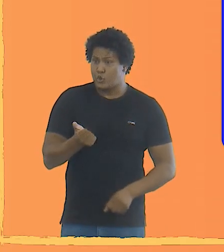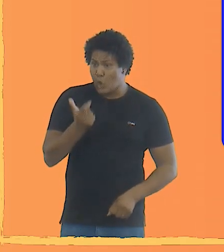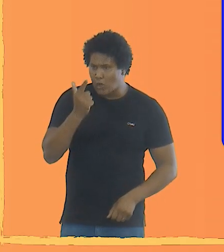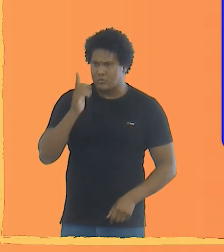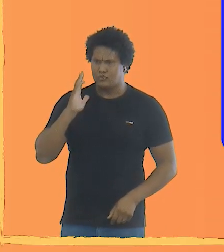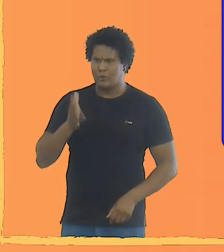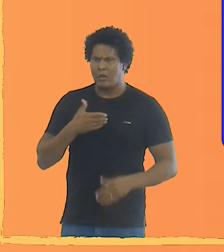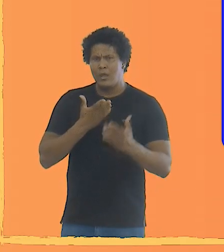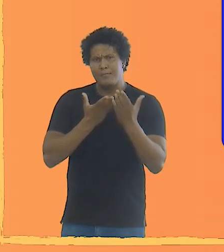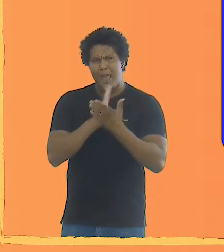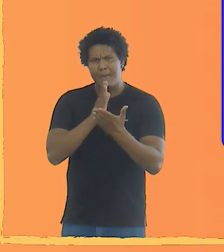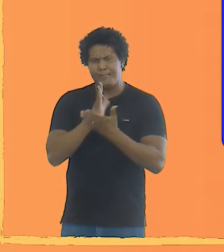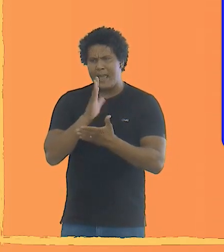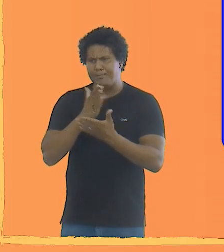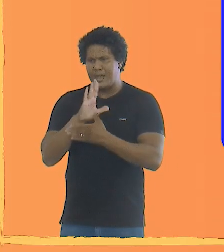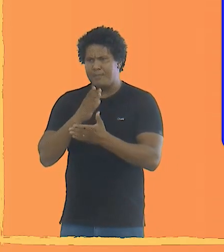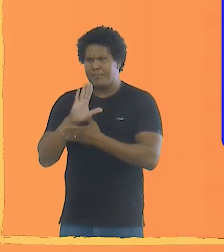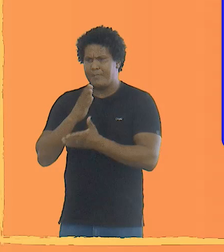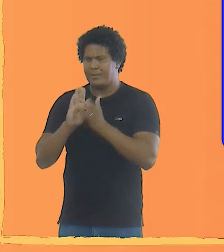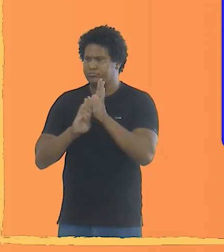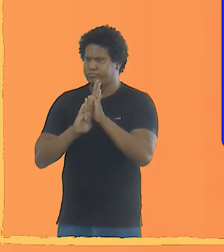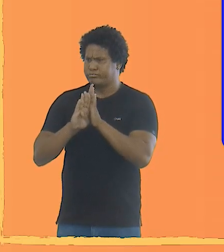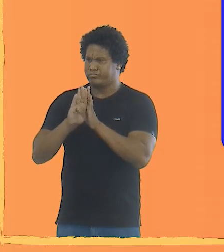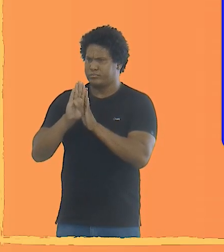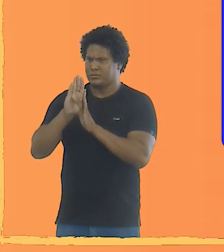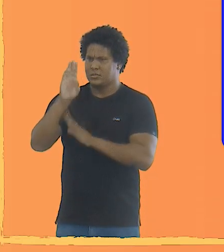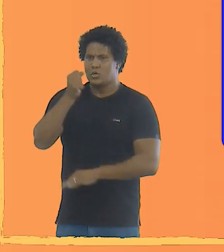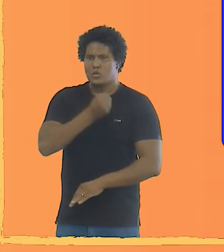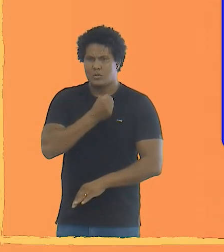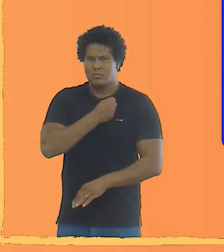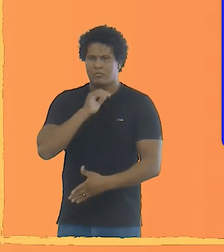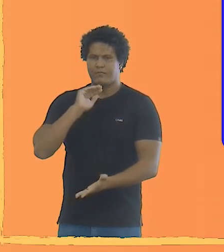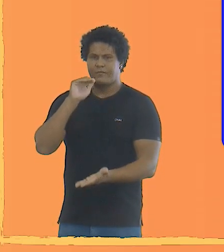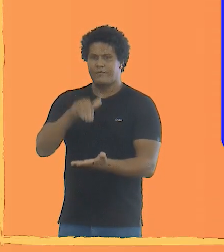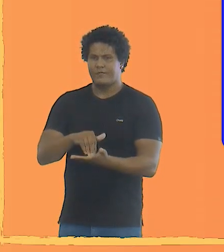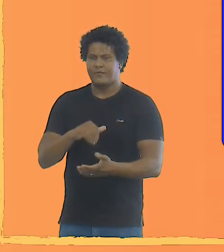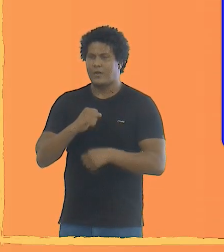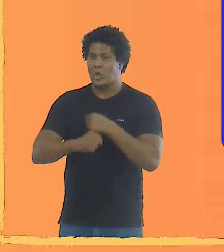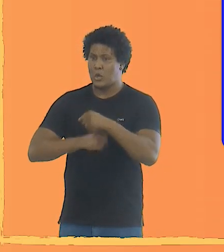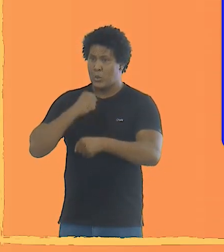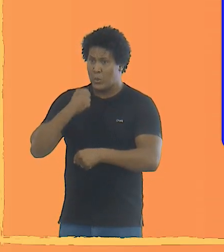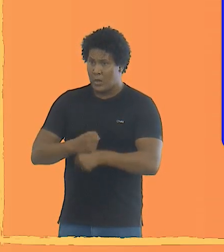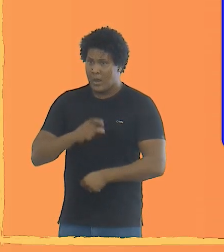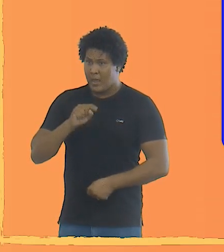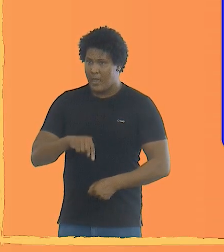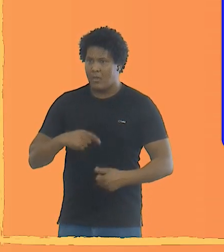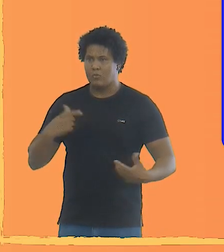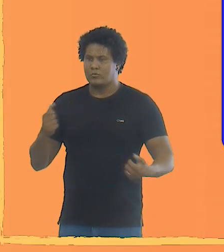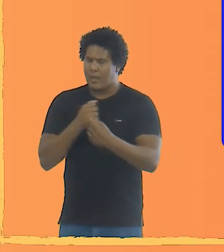E certamente eu quero estar aqui no final do ano para dar um abraço em cada um de vocês e a gente comemorar